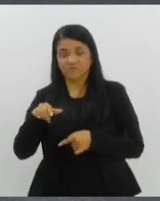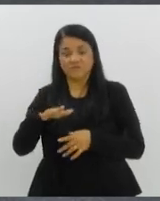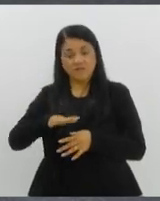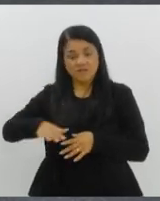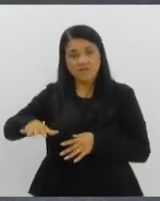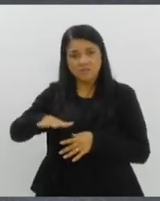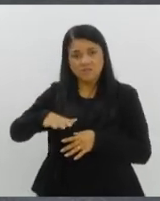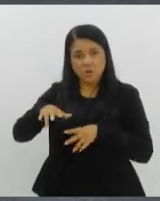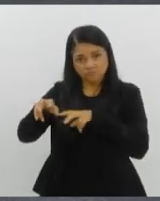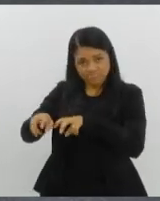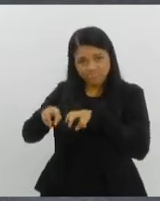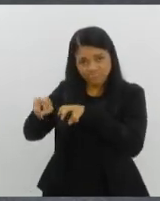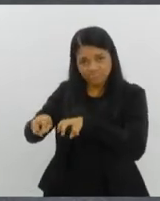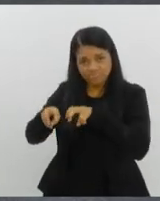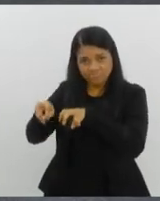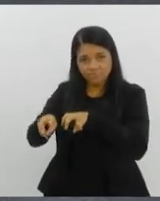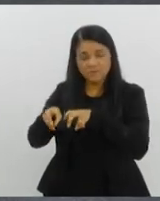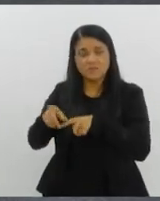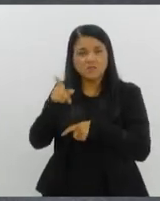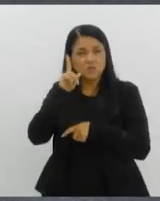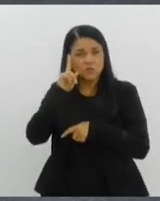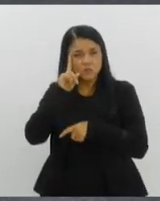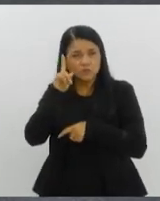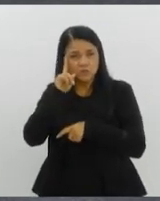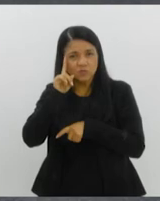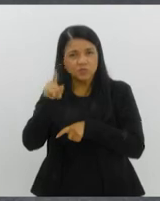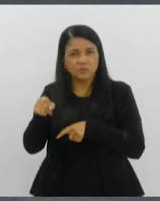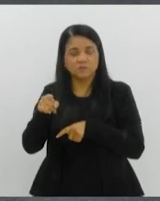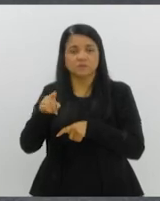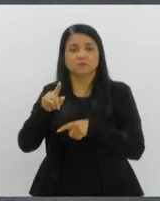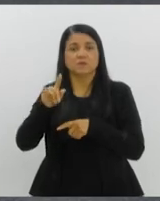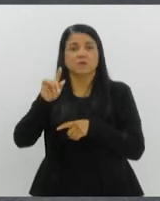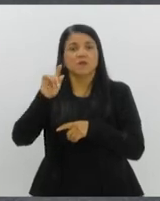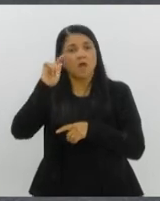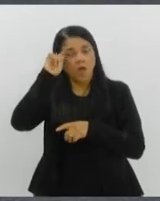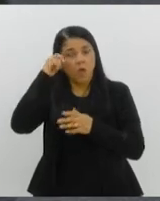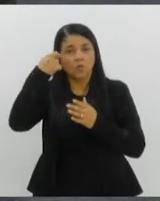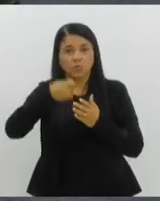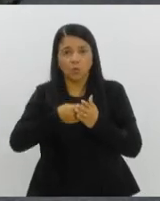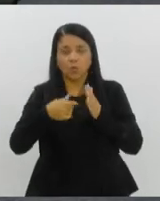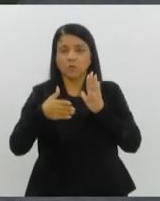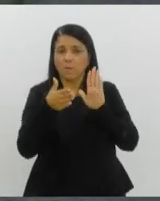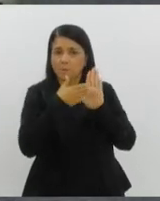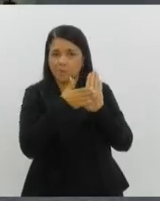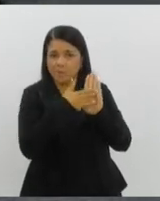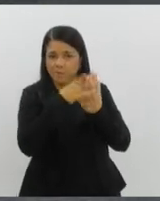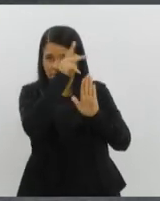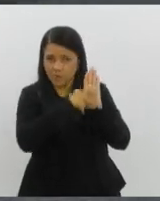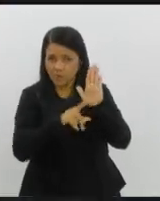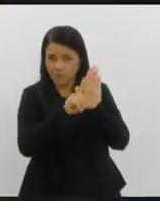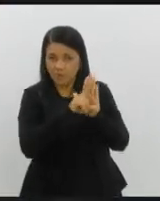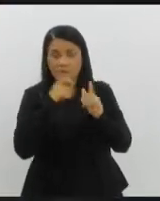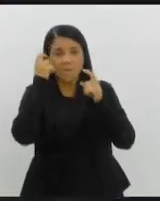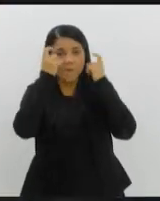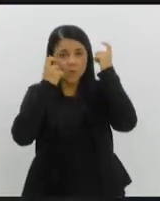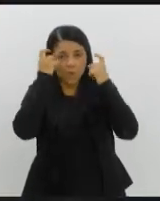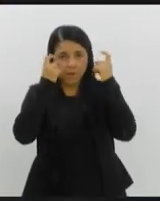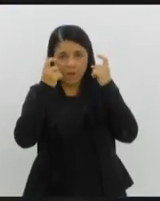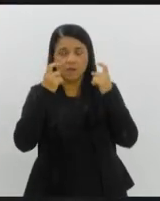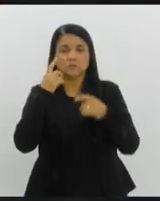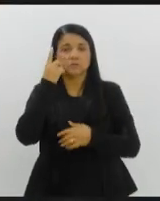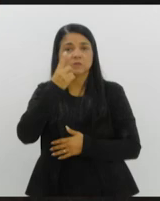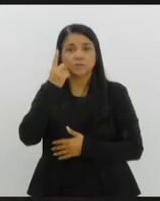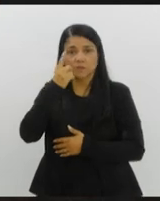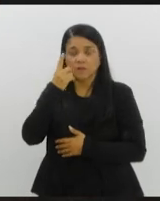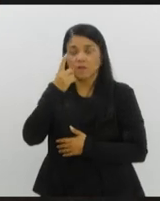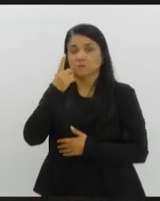Macacu, que está lá no cotidiano, que é um dos autores da proposta também, preocupado com essa situação. Deputado Flávio